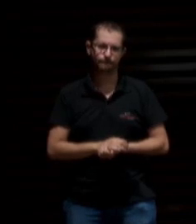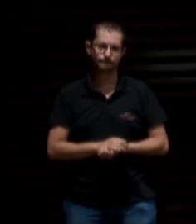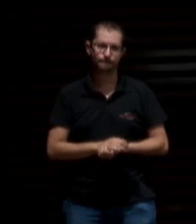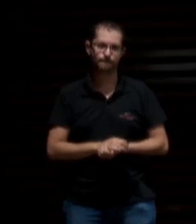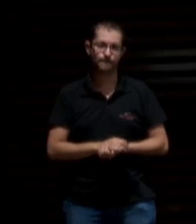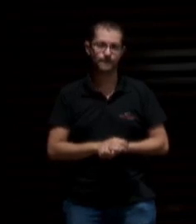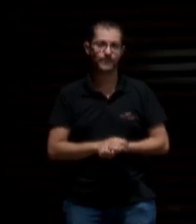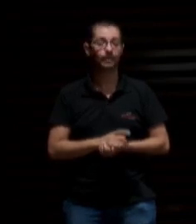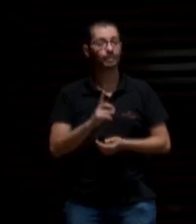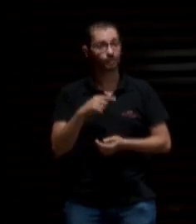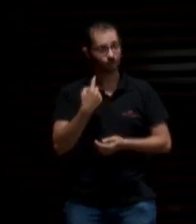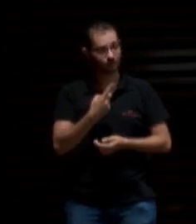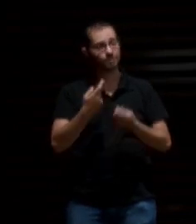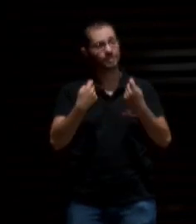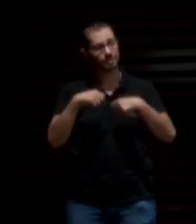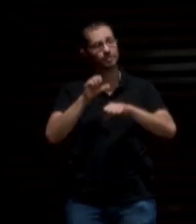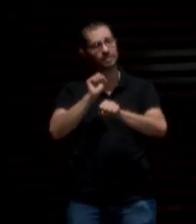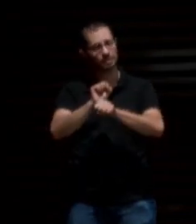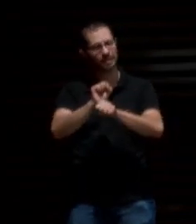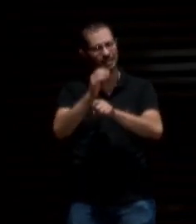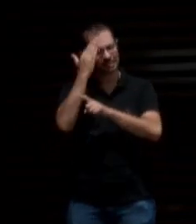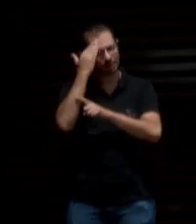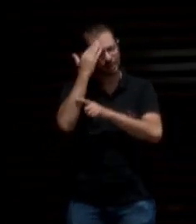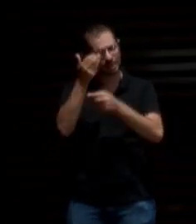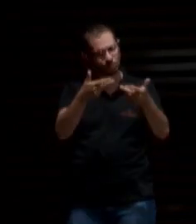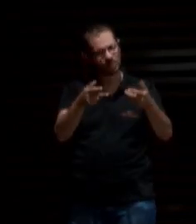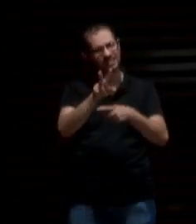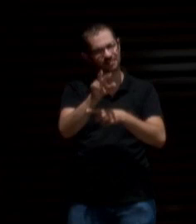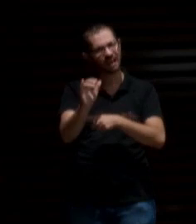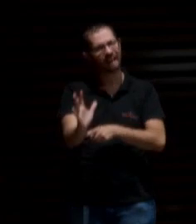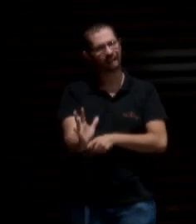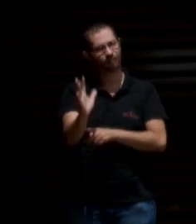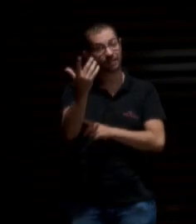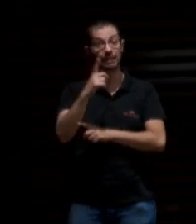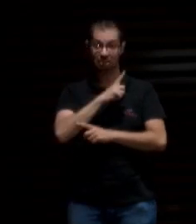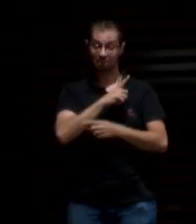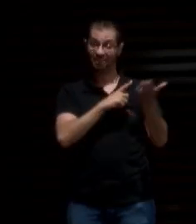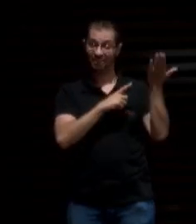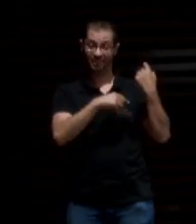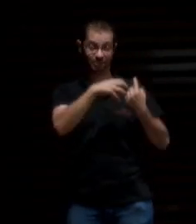Nós devemos esperar por isso. Eu tinha um chefe que falava assim,